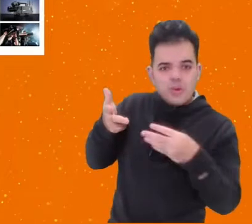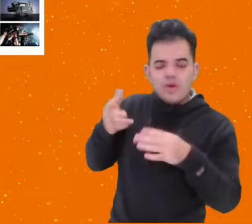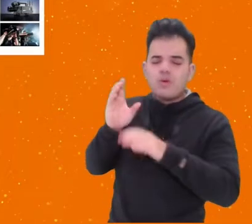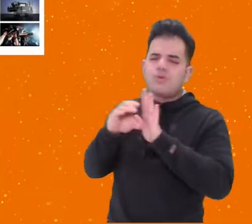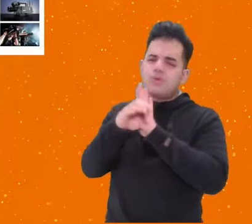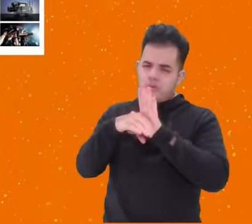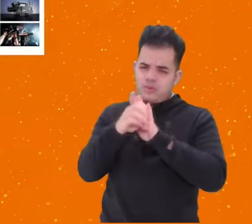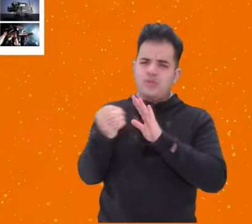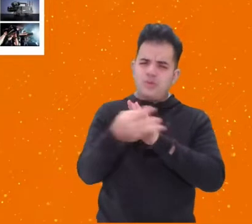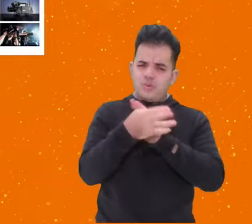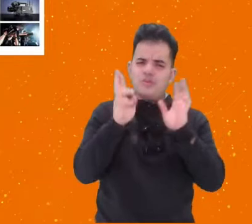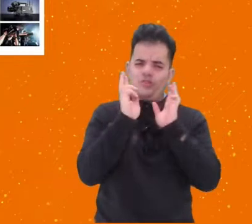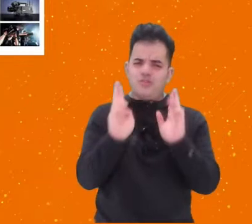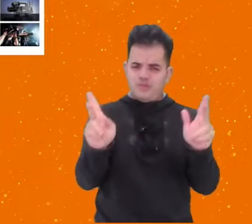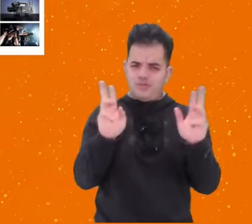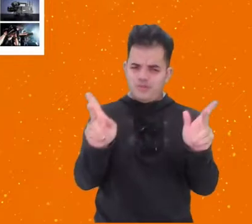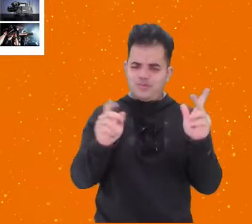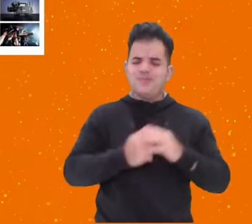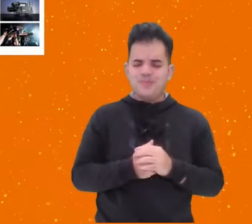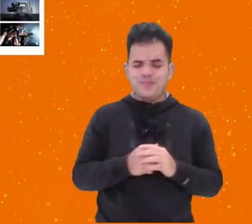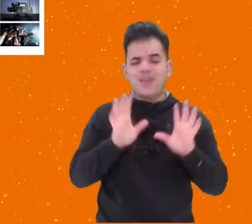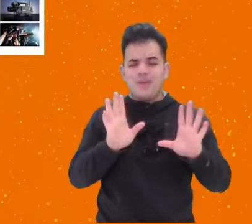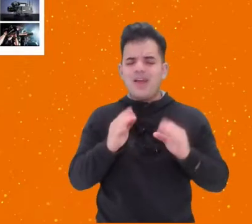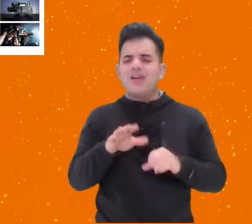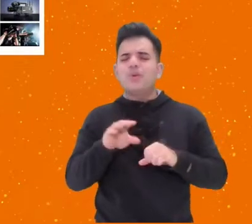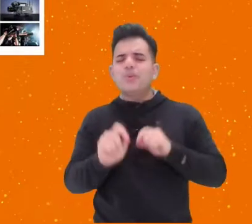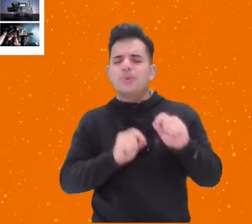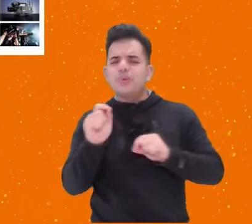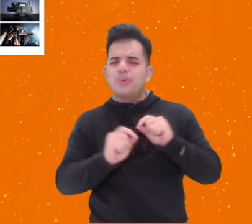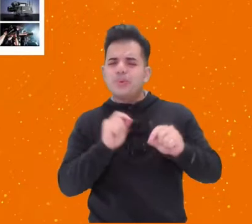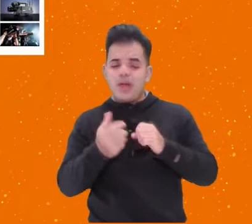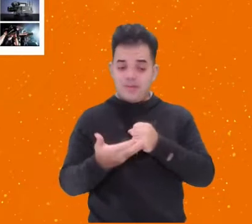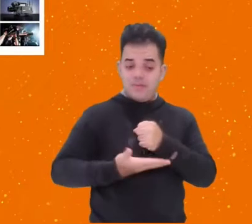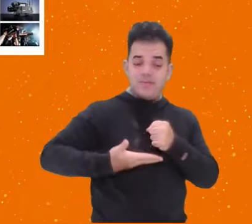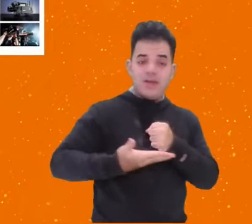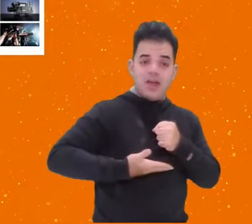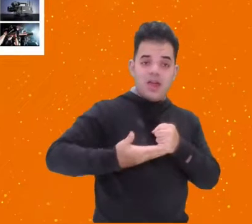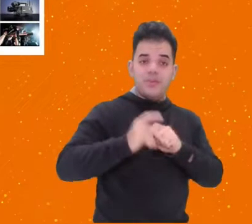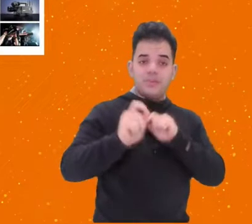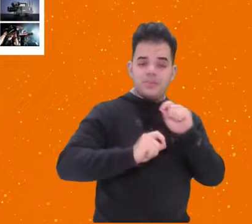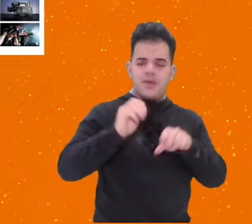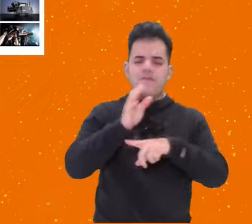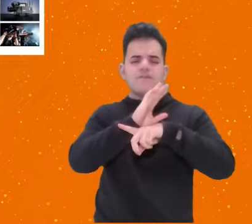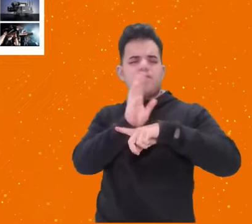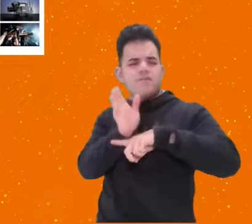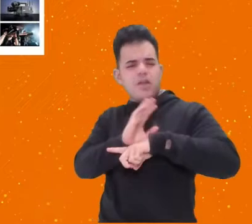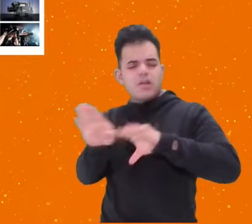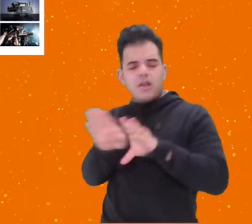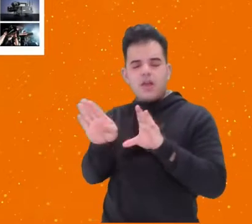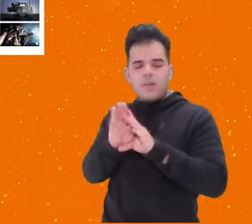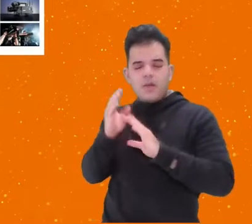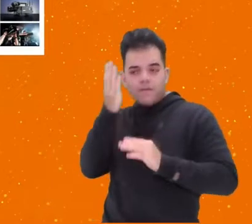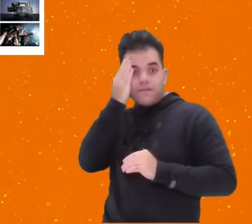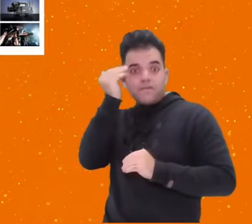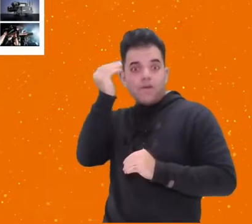pouco diferente. Mas, basicamente, né? Tendo em vista os filmes e o sucesso que a câmera fez